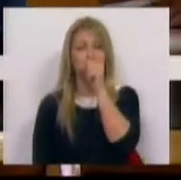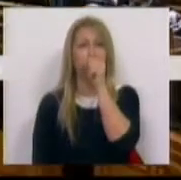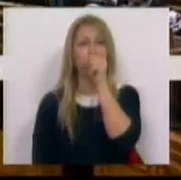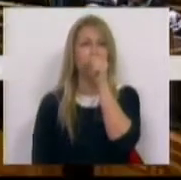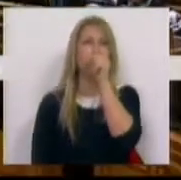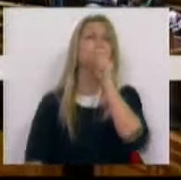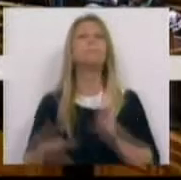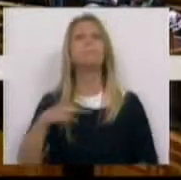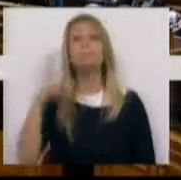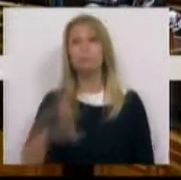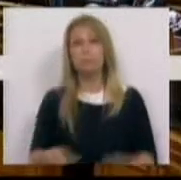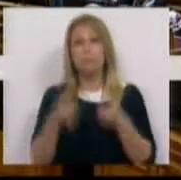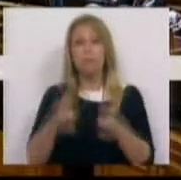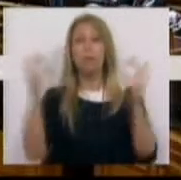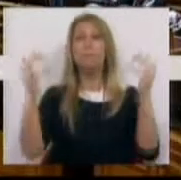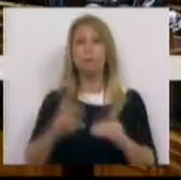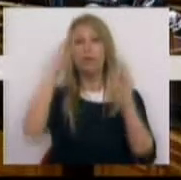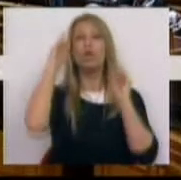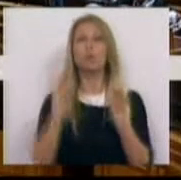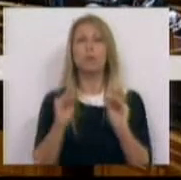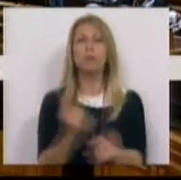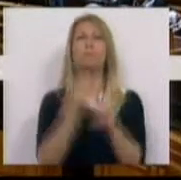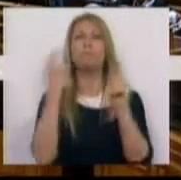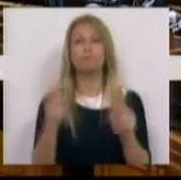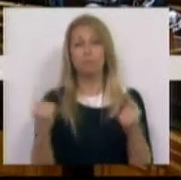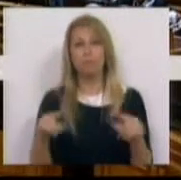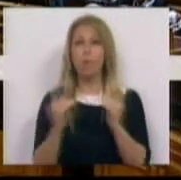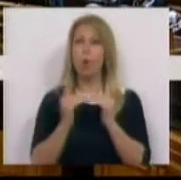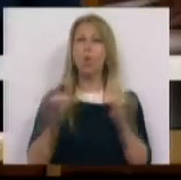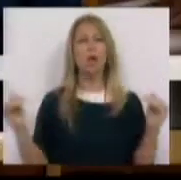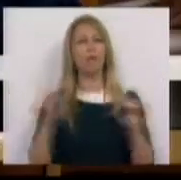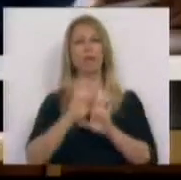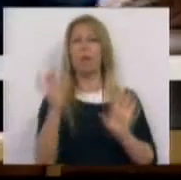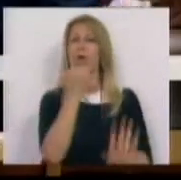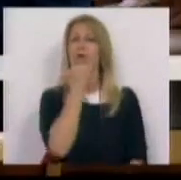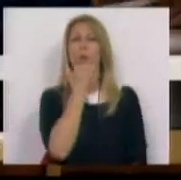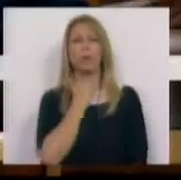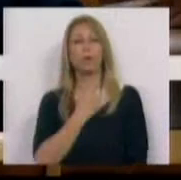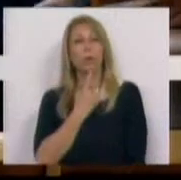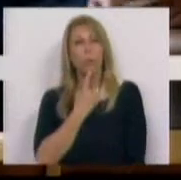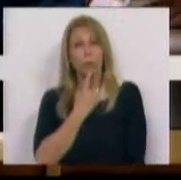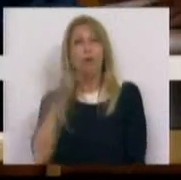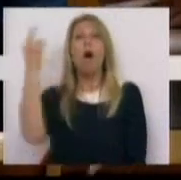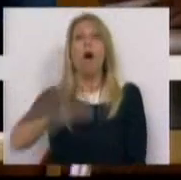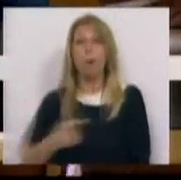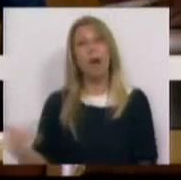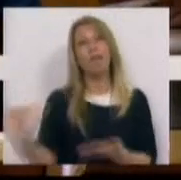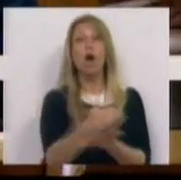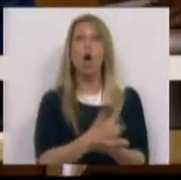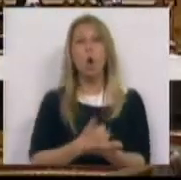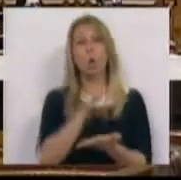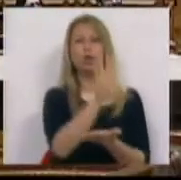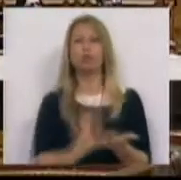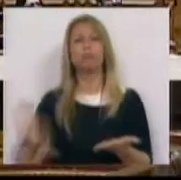Portugal desinvestiu na educação porque atingiu um patamar tão satisfatório que obrigava a que os recursos fossem para outro